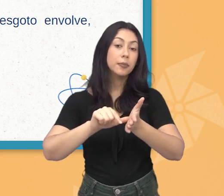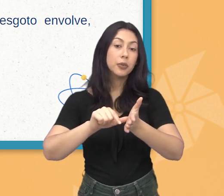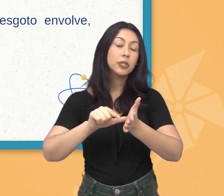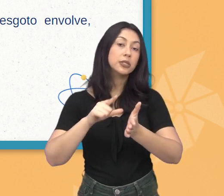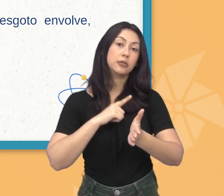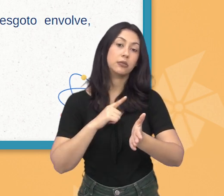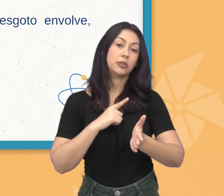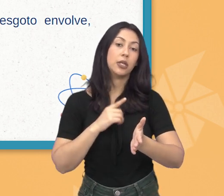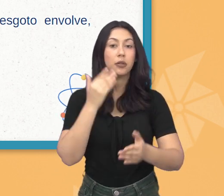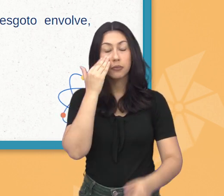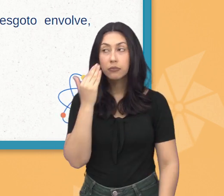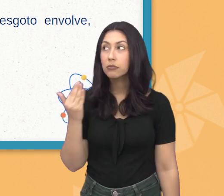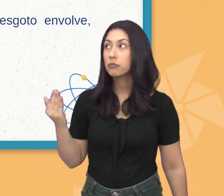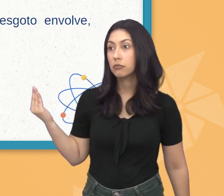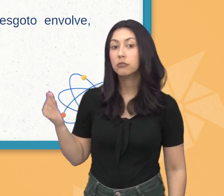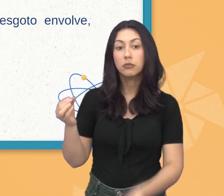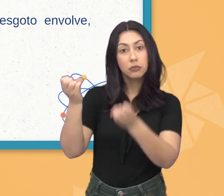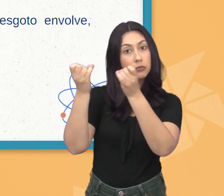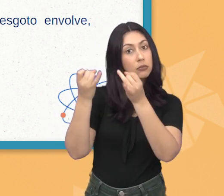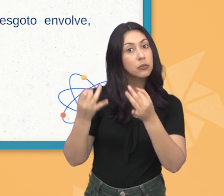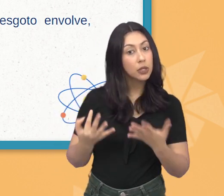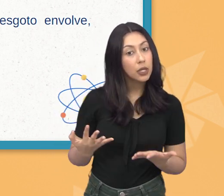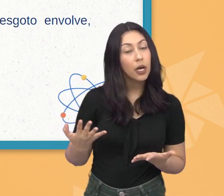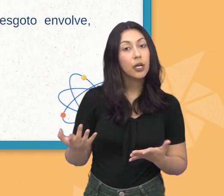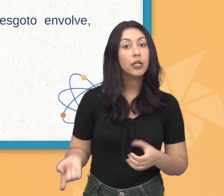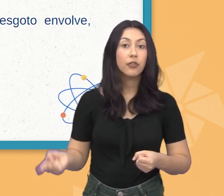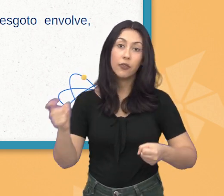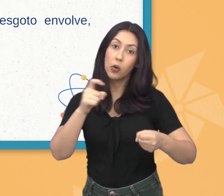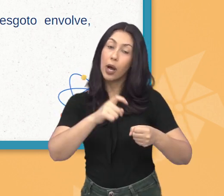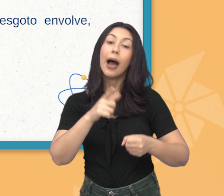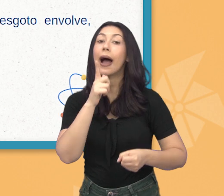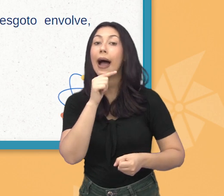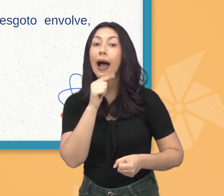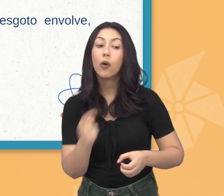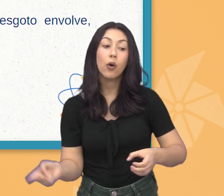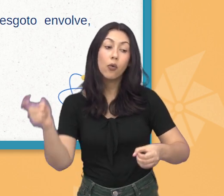depois esse detrimento ou que restou ali vai ser devolvido para o